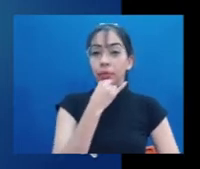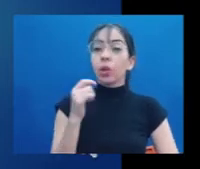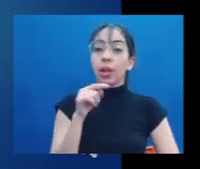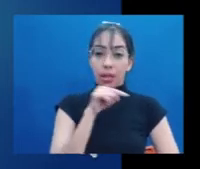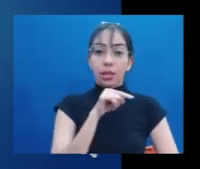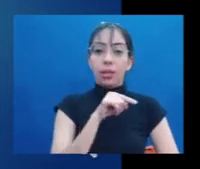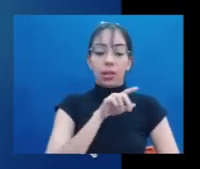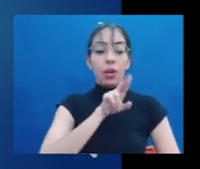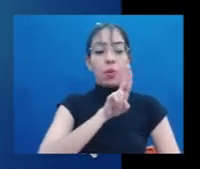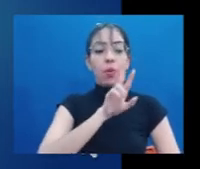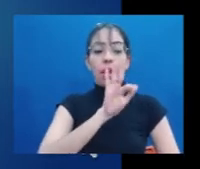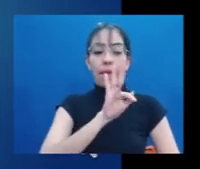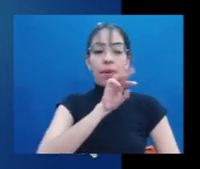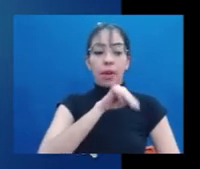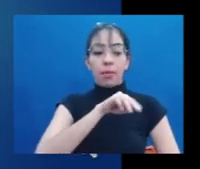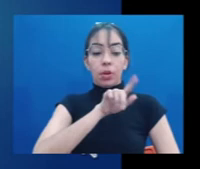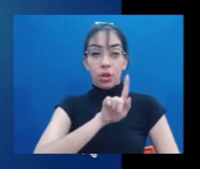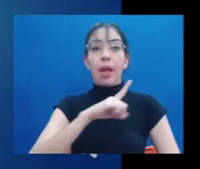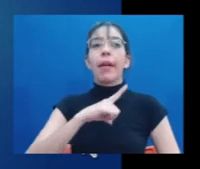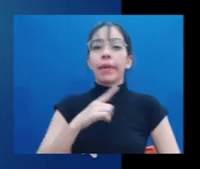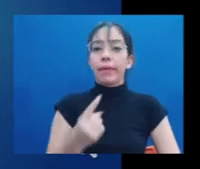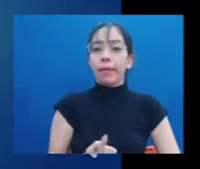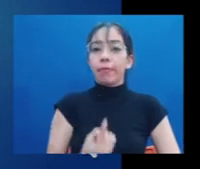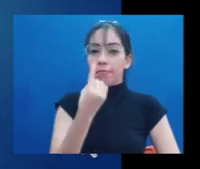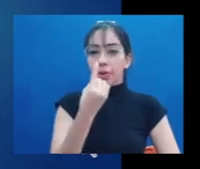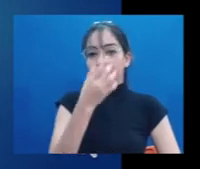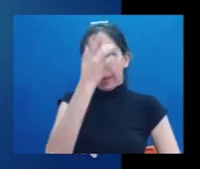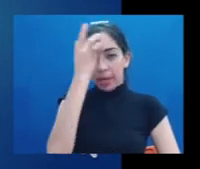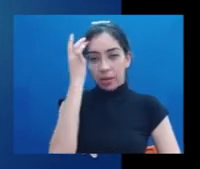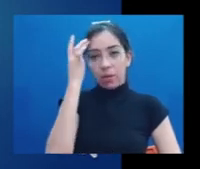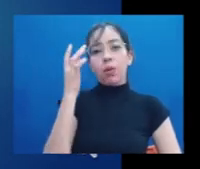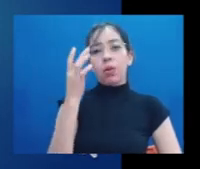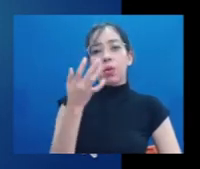de fumaça tóxica que se espalhou ali pelo ambiente.